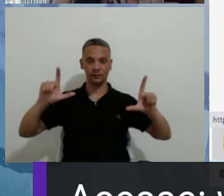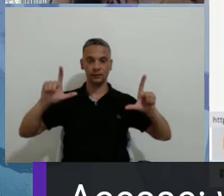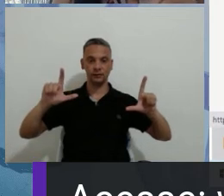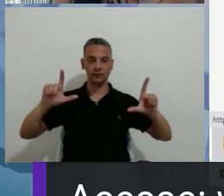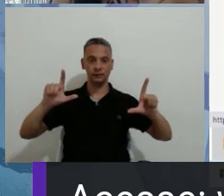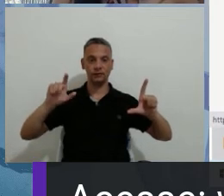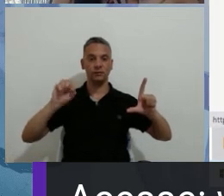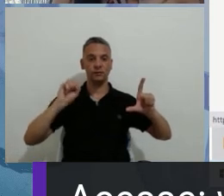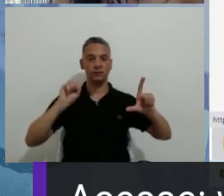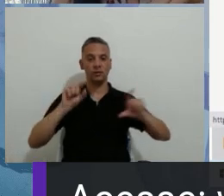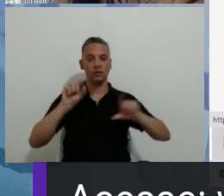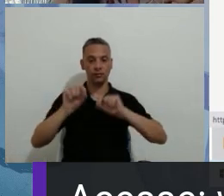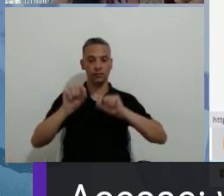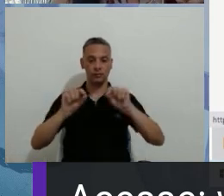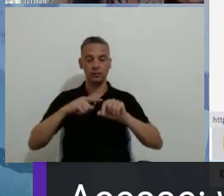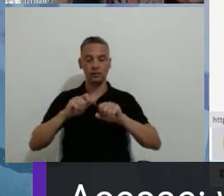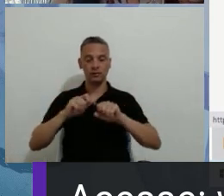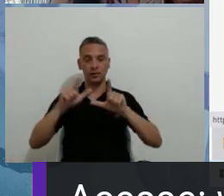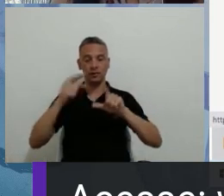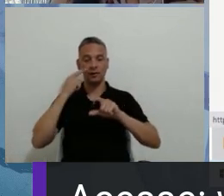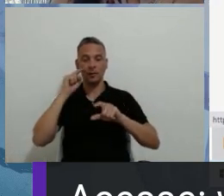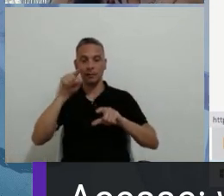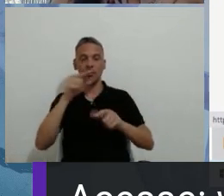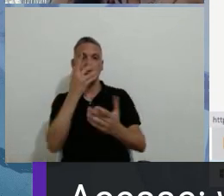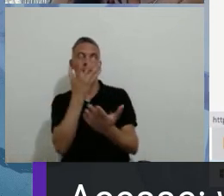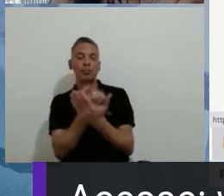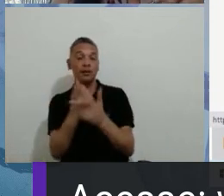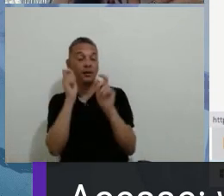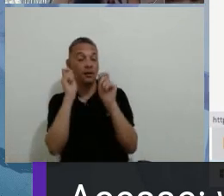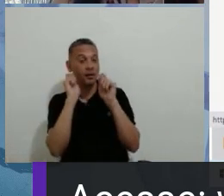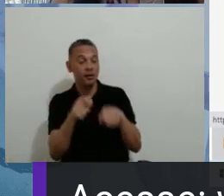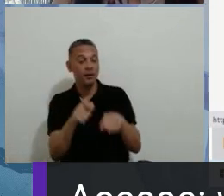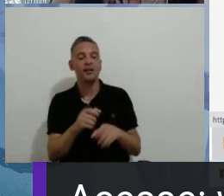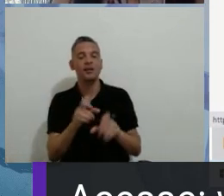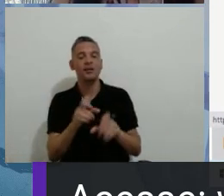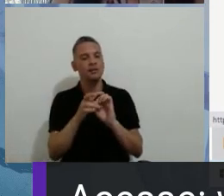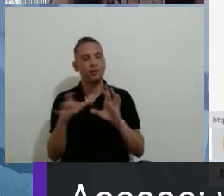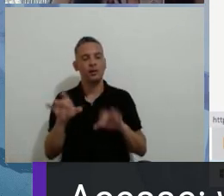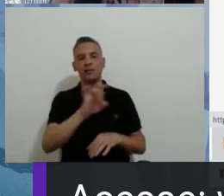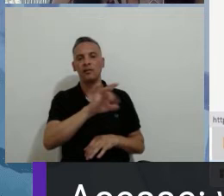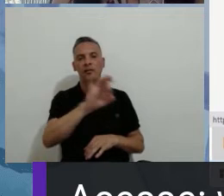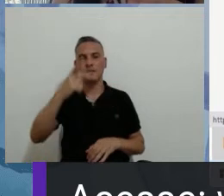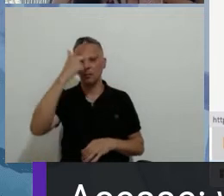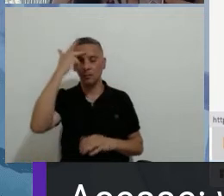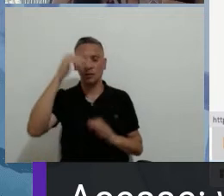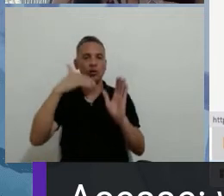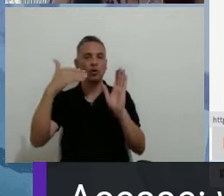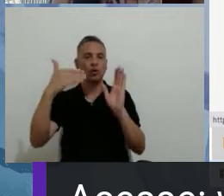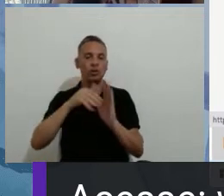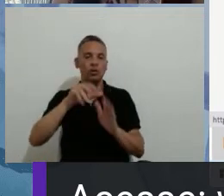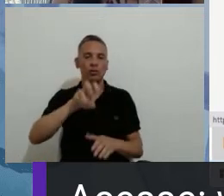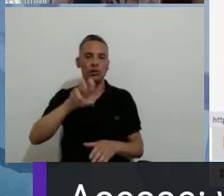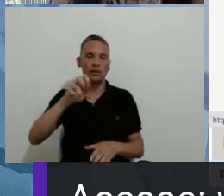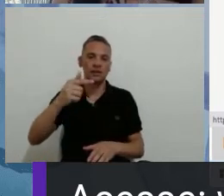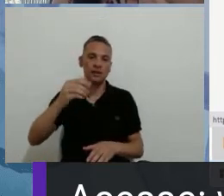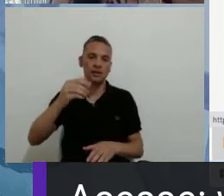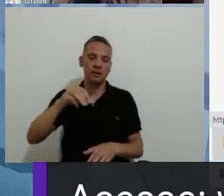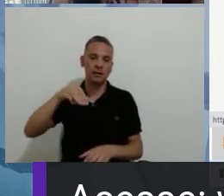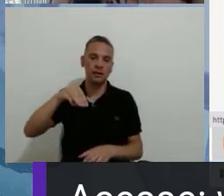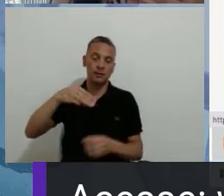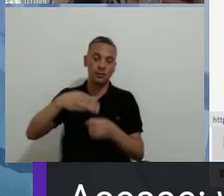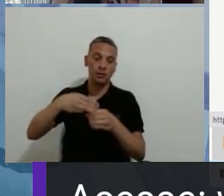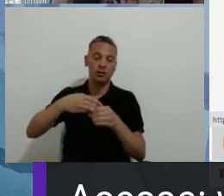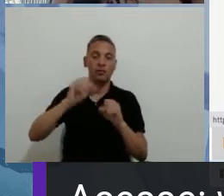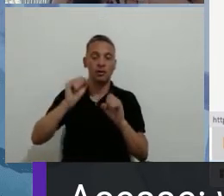não precisar mudar de tela, mas ele está disponível para todos os 5.570 municípios e, na verdade, ele pode ser acessado